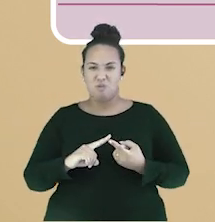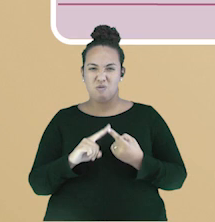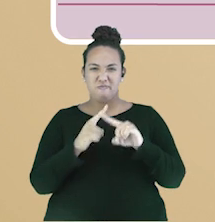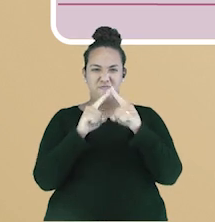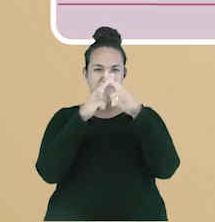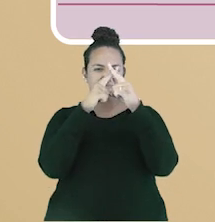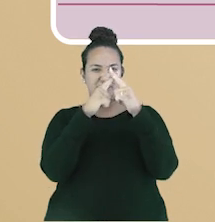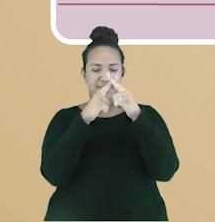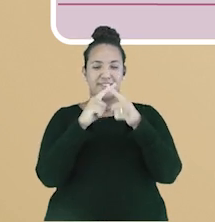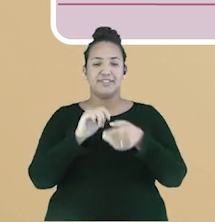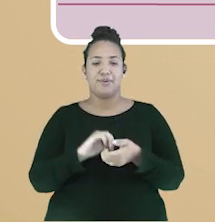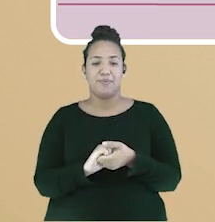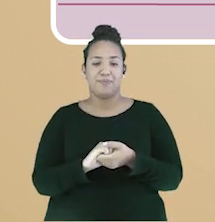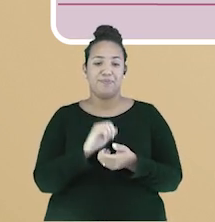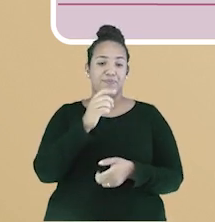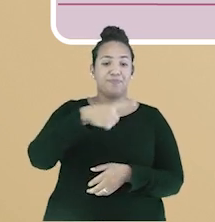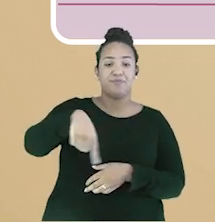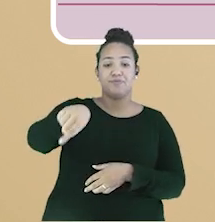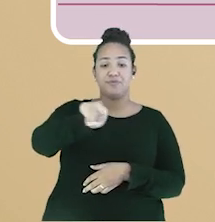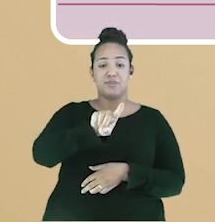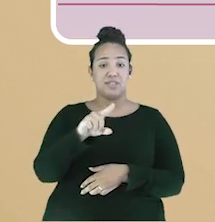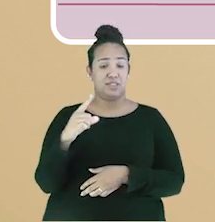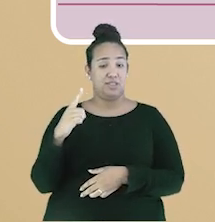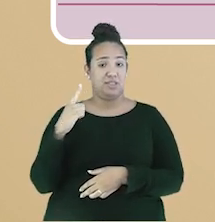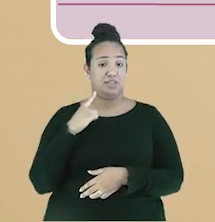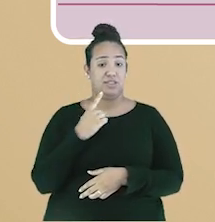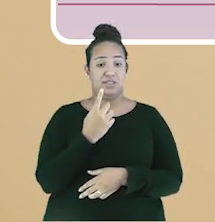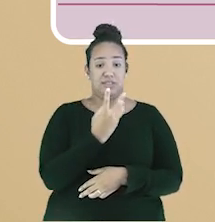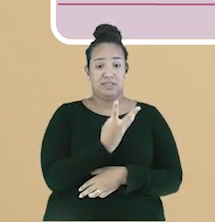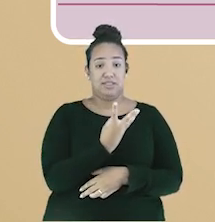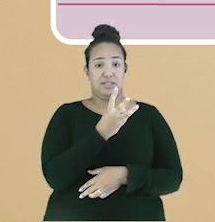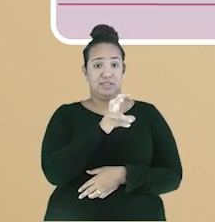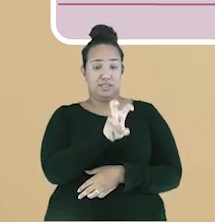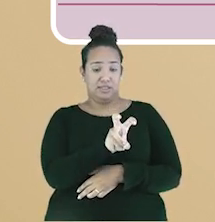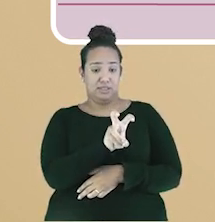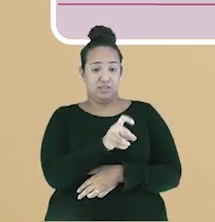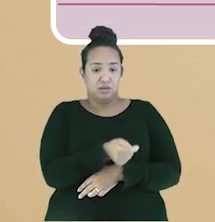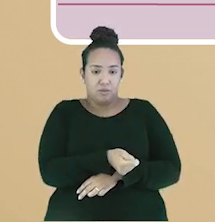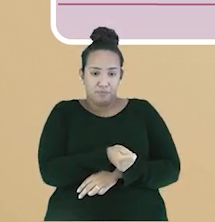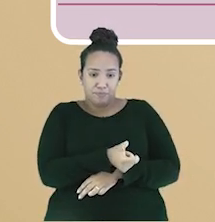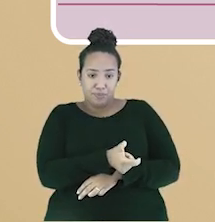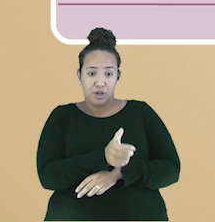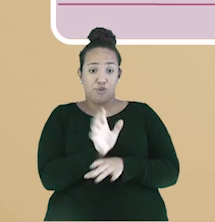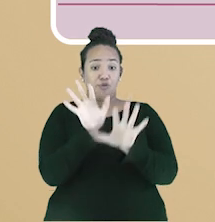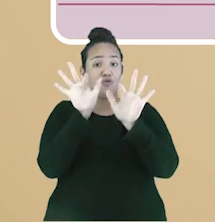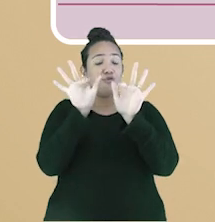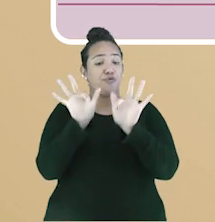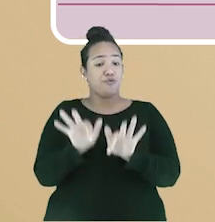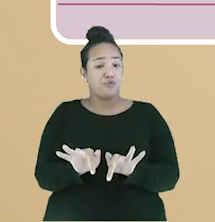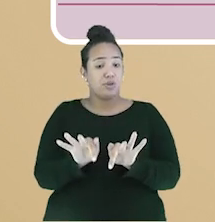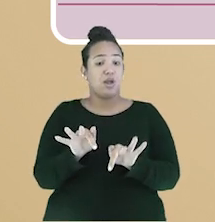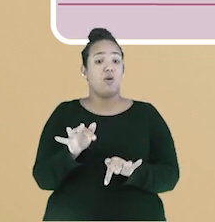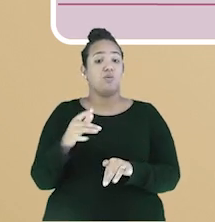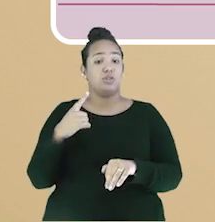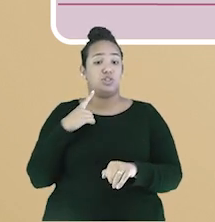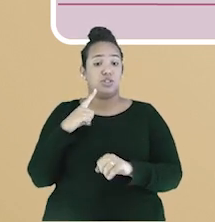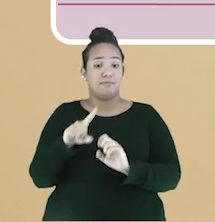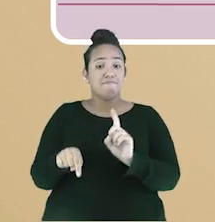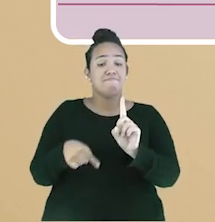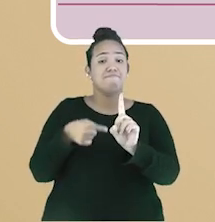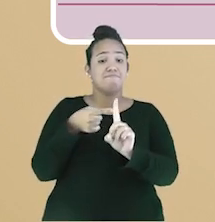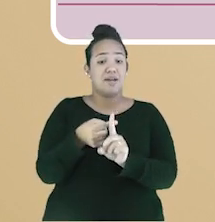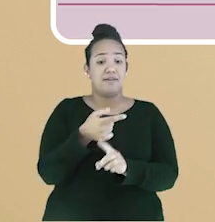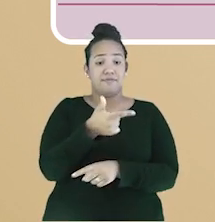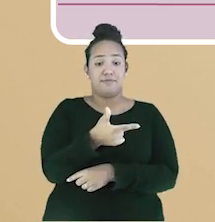gude. Você tinha 35 bolinhas e ao final da competição ganhou 23 bolinhas